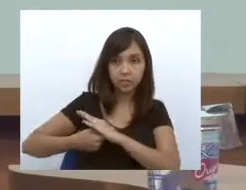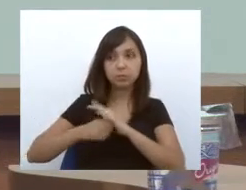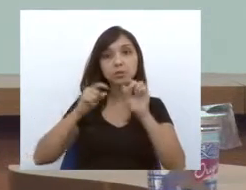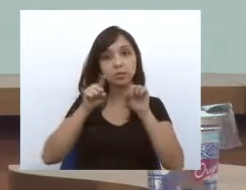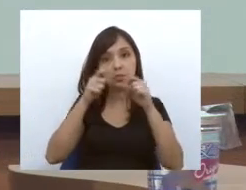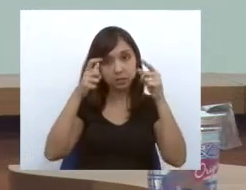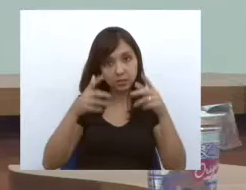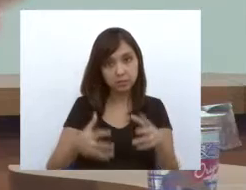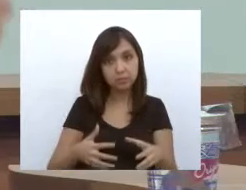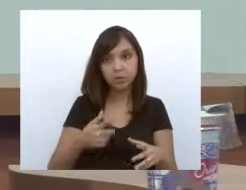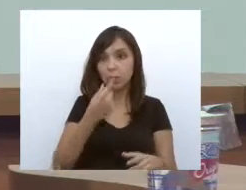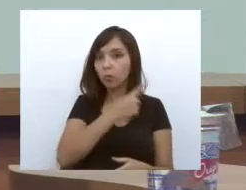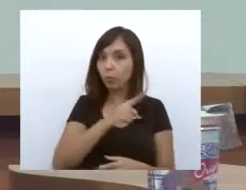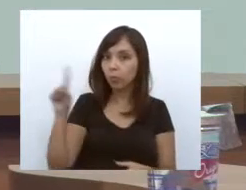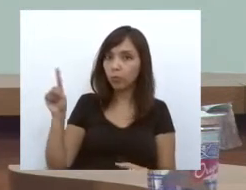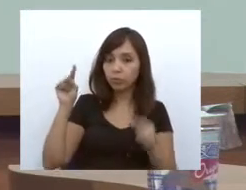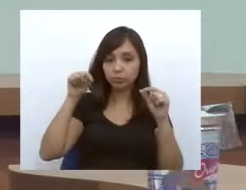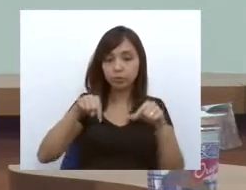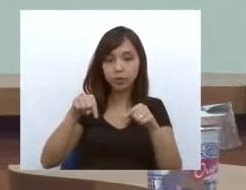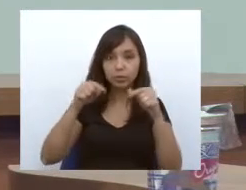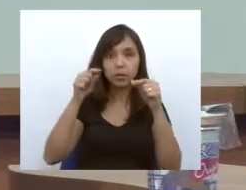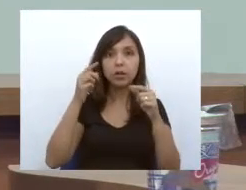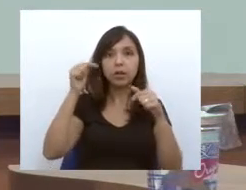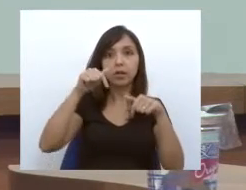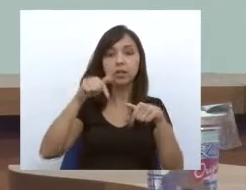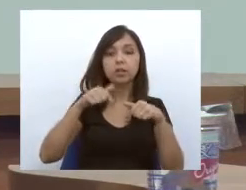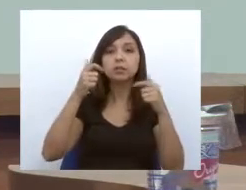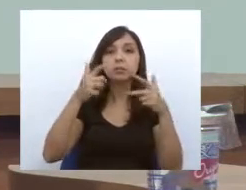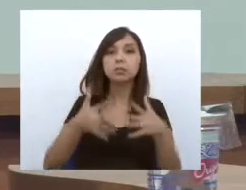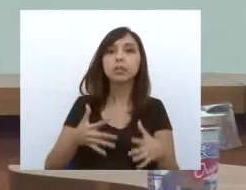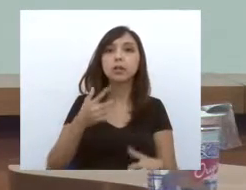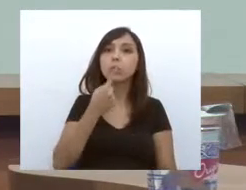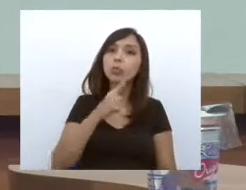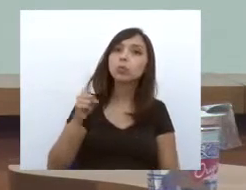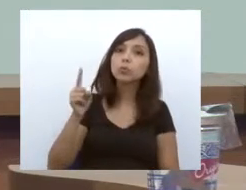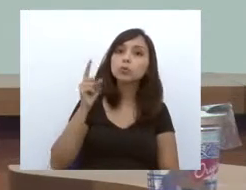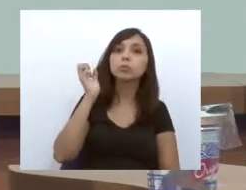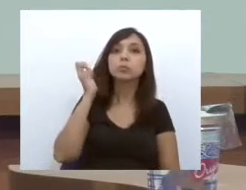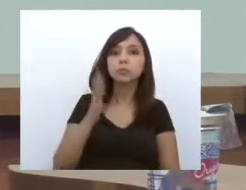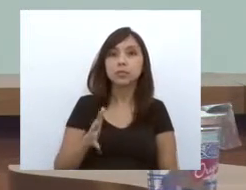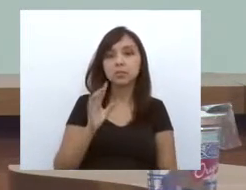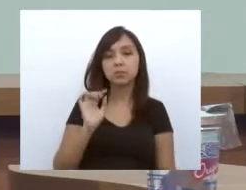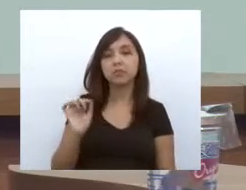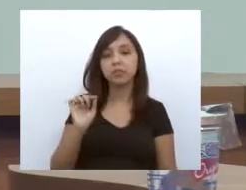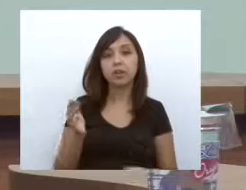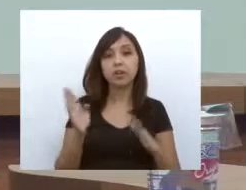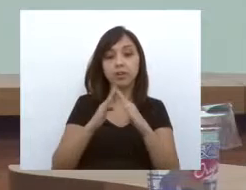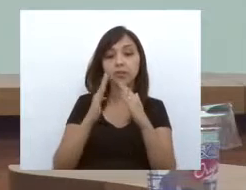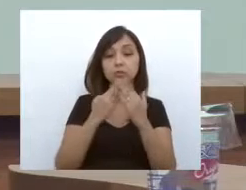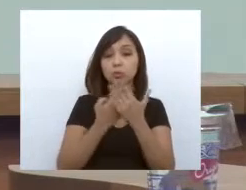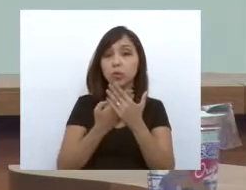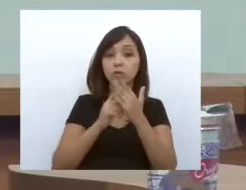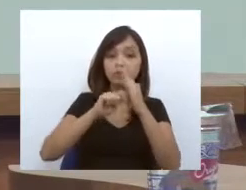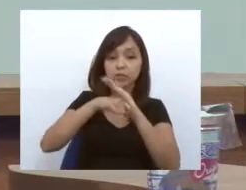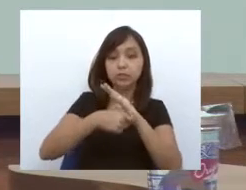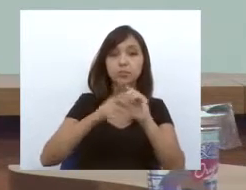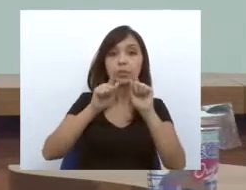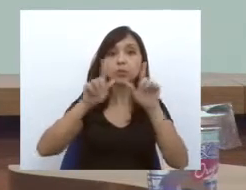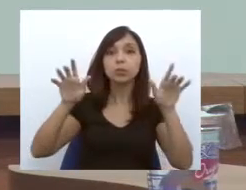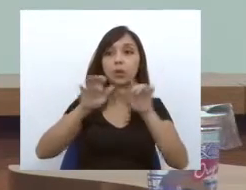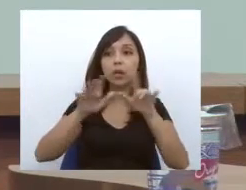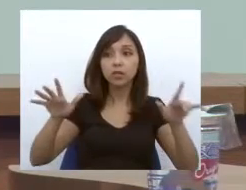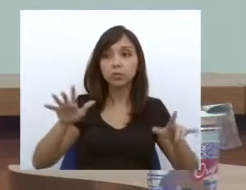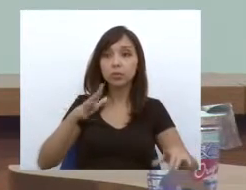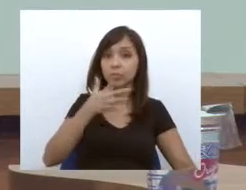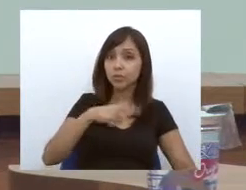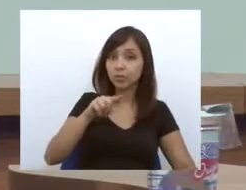dizer que o último dia que eu ocupei essa tribuna foi justamente no debate que denunciava o fechamento em Guarulhos de quatro,